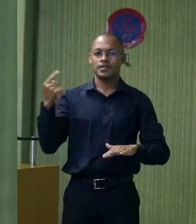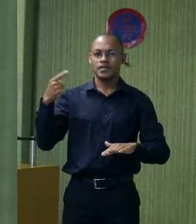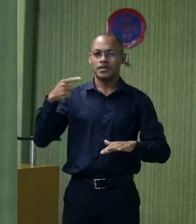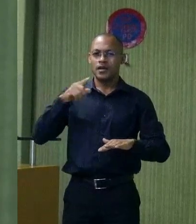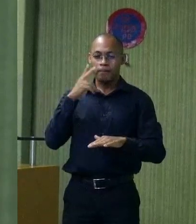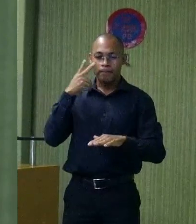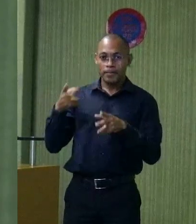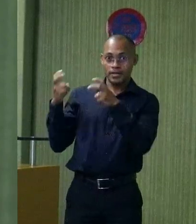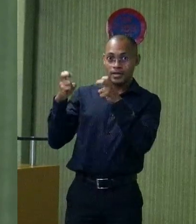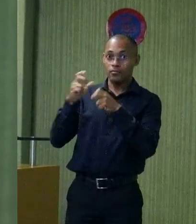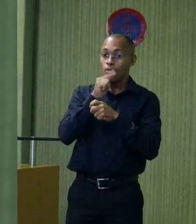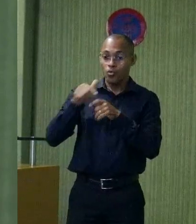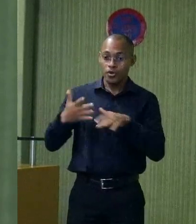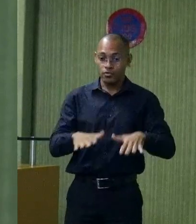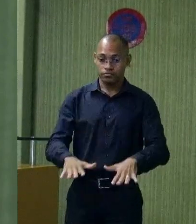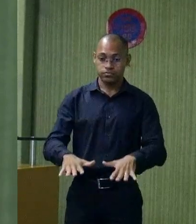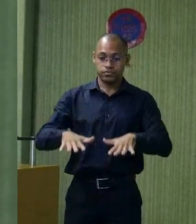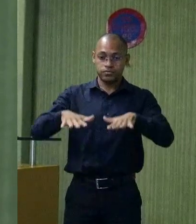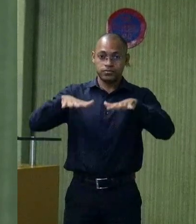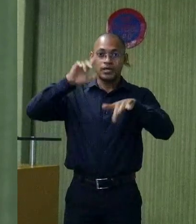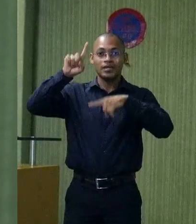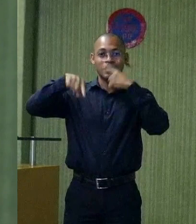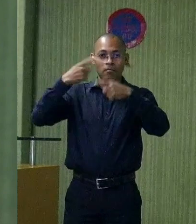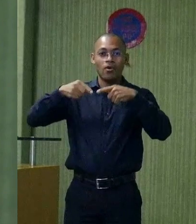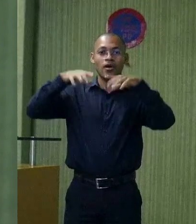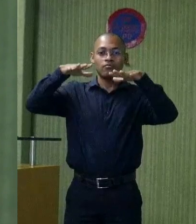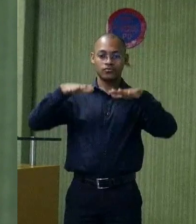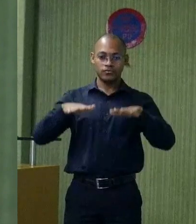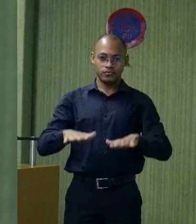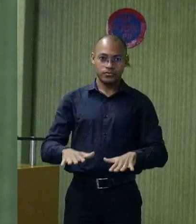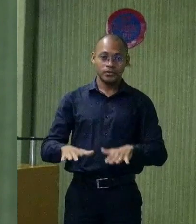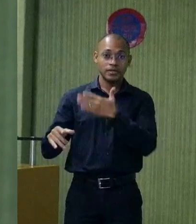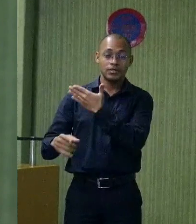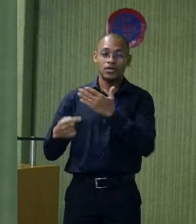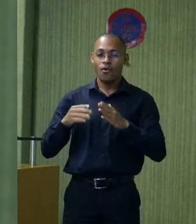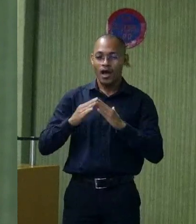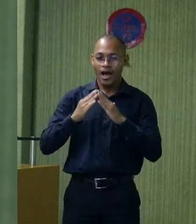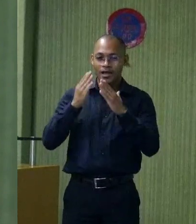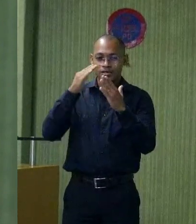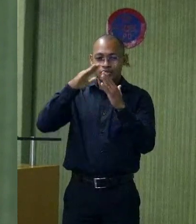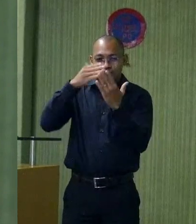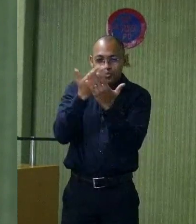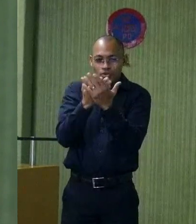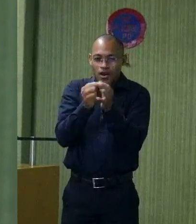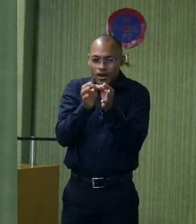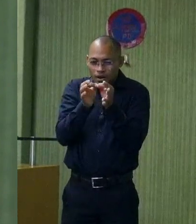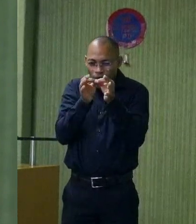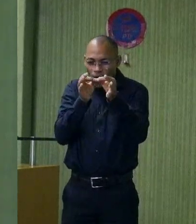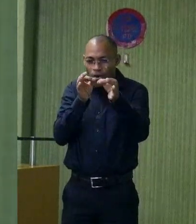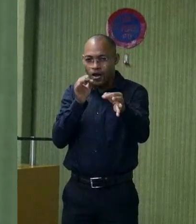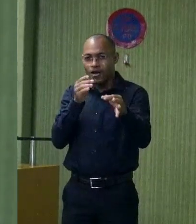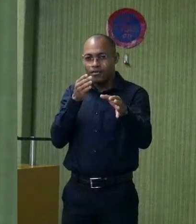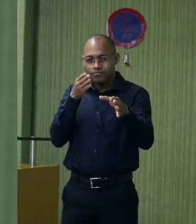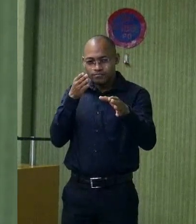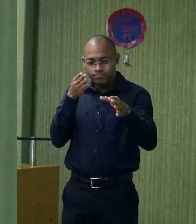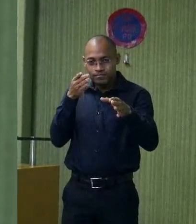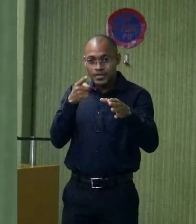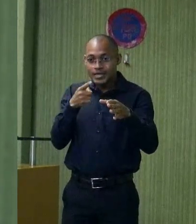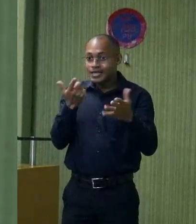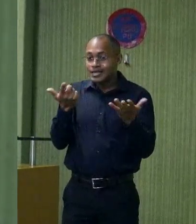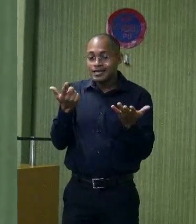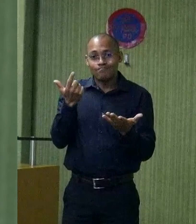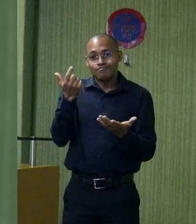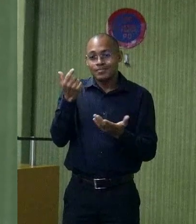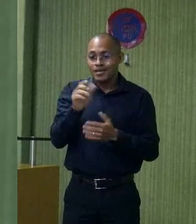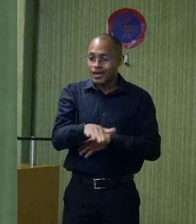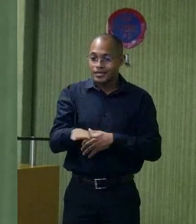cheio e depois estiagem então a escola fica lá dentro e as crianças não têm nem o rio